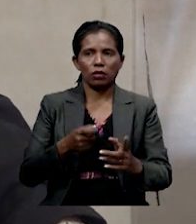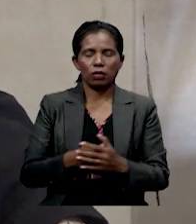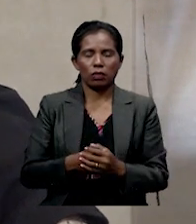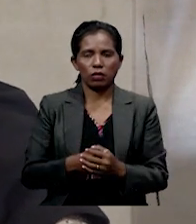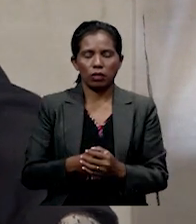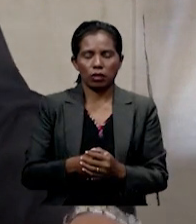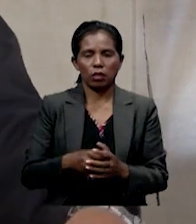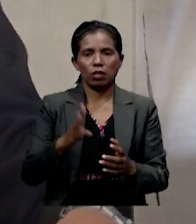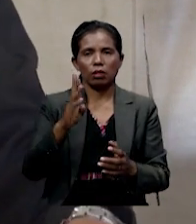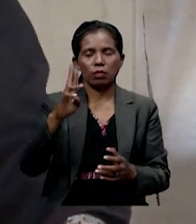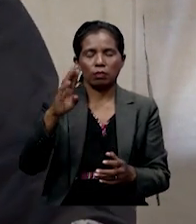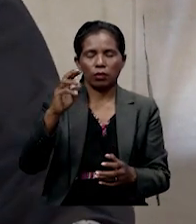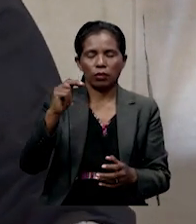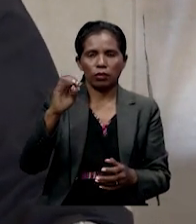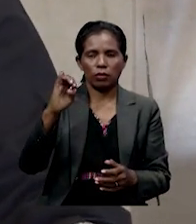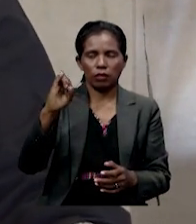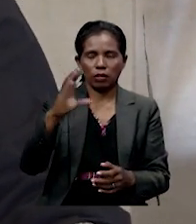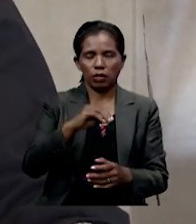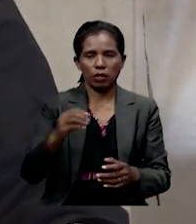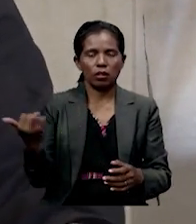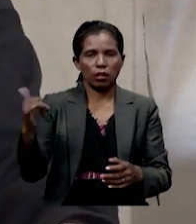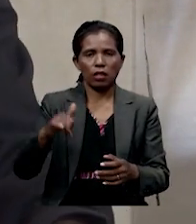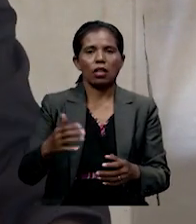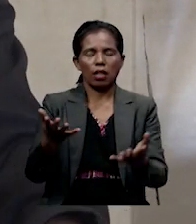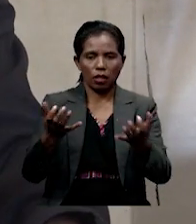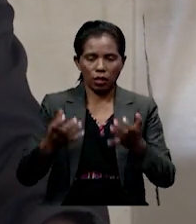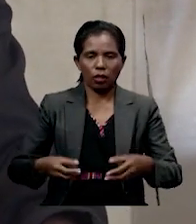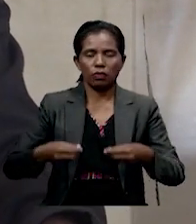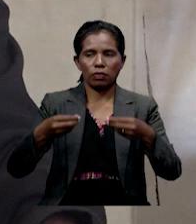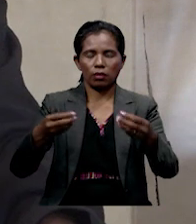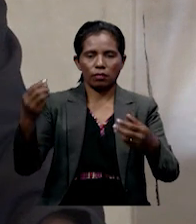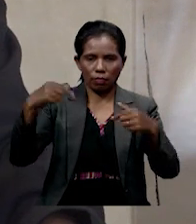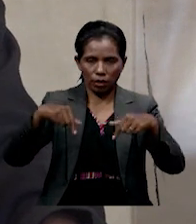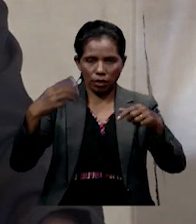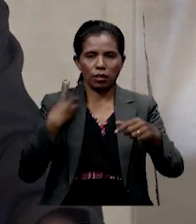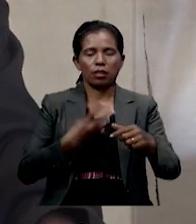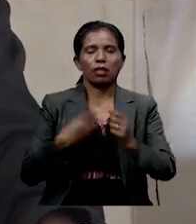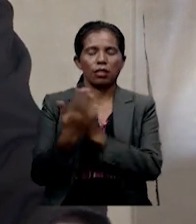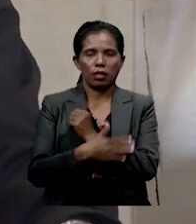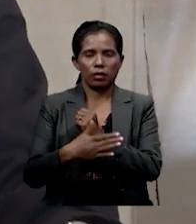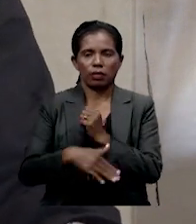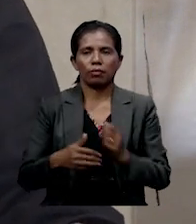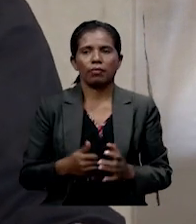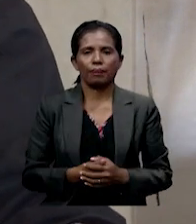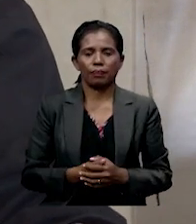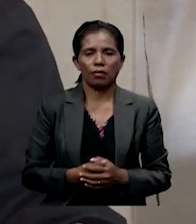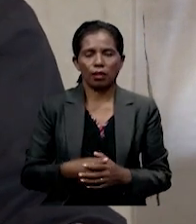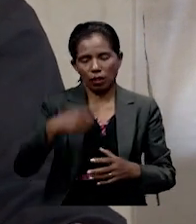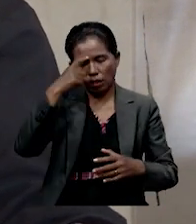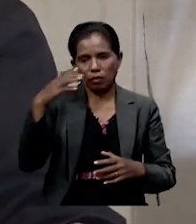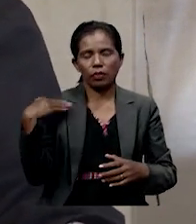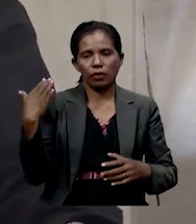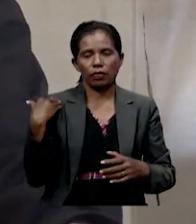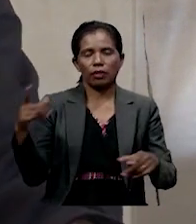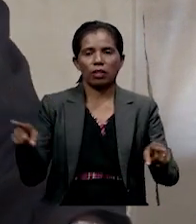Brunei, não sei, o selo começa a manifestar interesse a também investir em Itinerário. Antes, né, a sociedade civil questiona também jovem que não